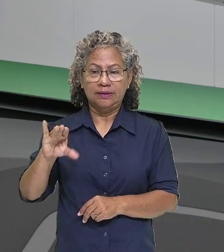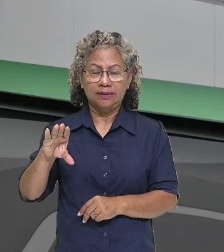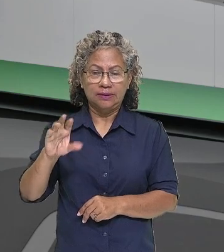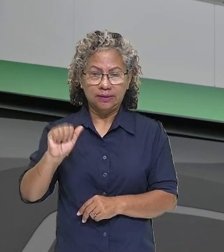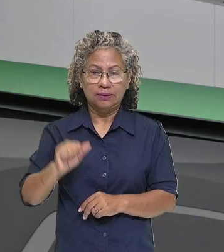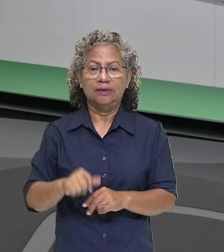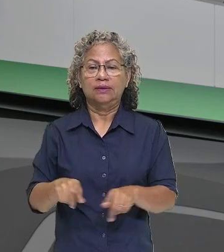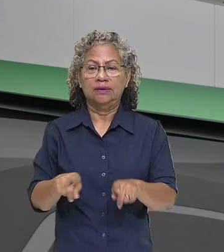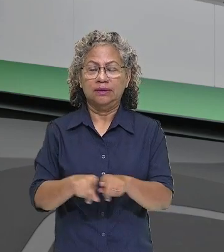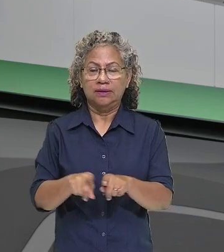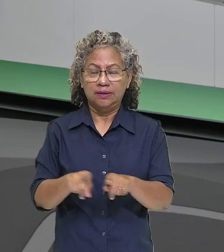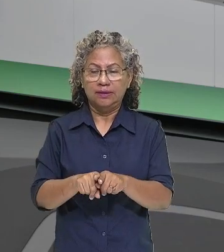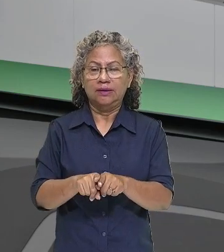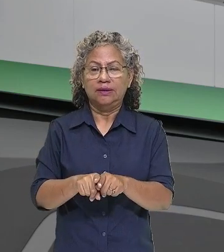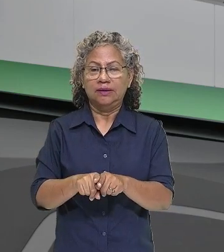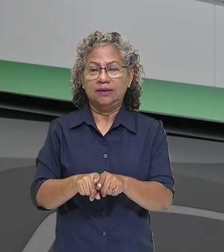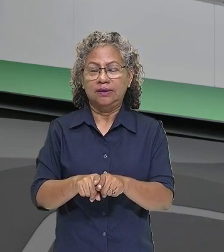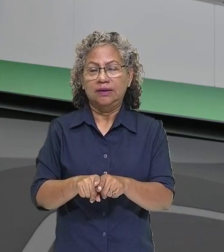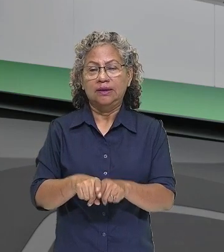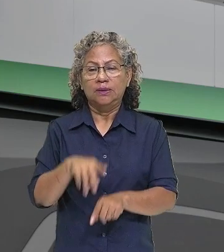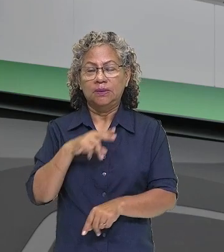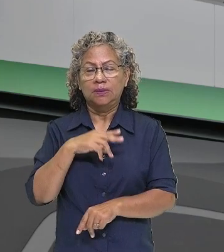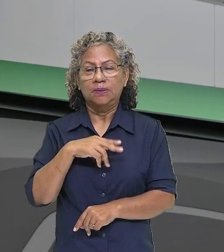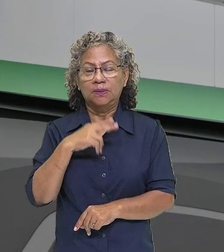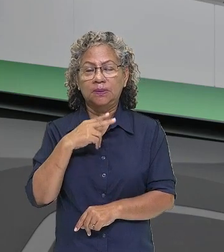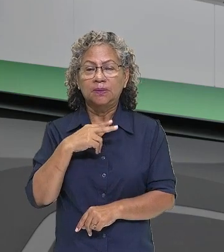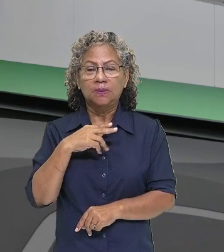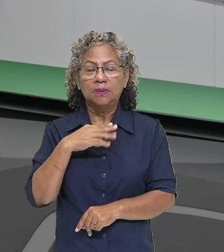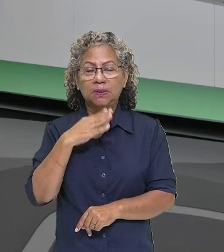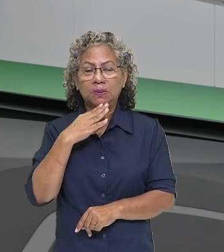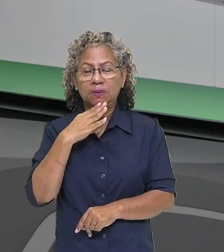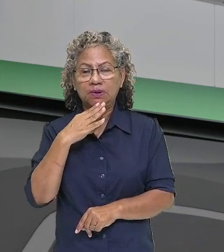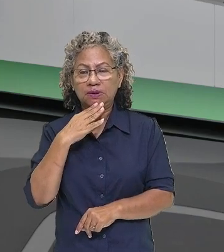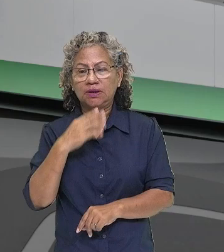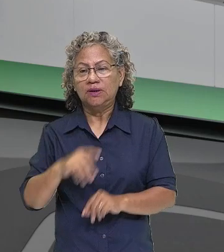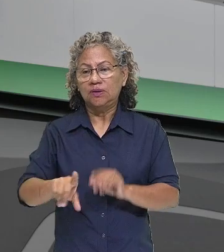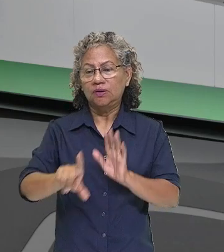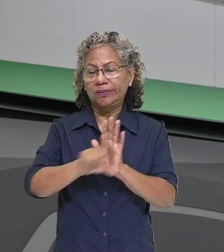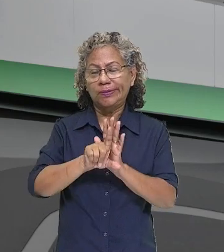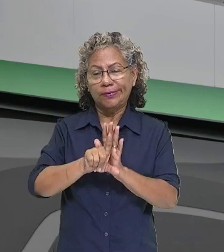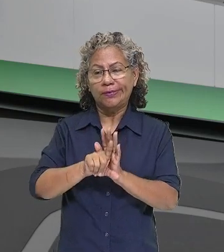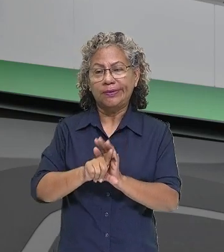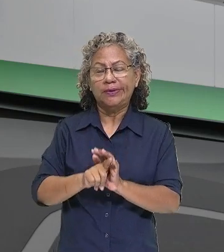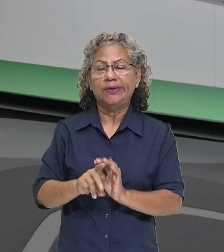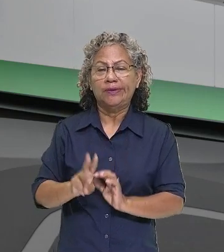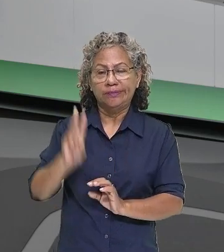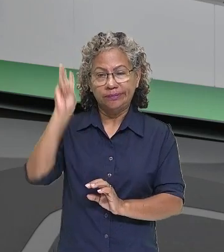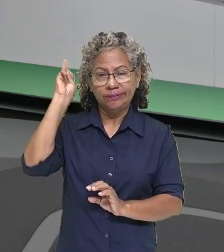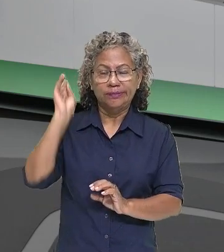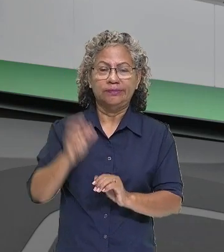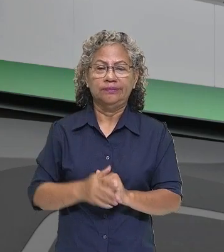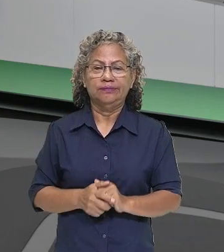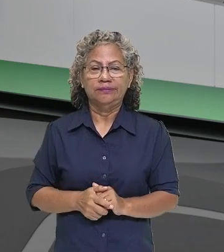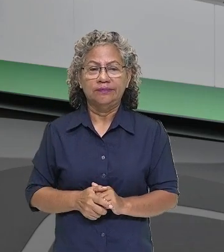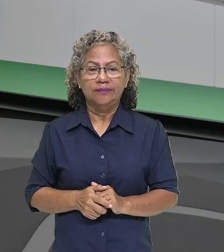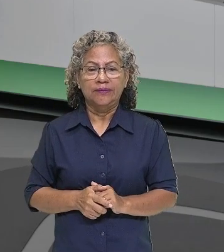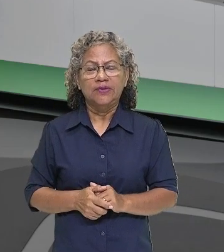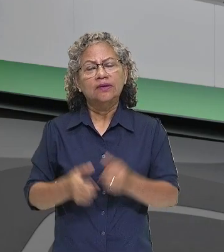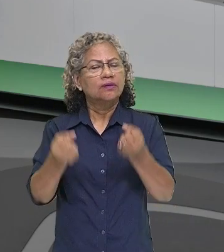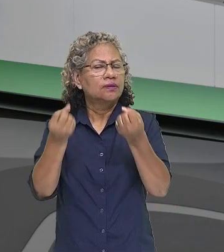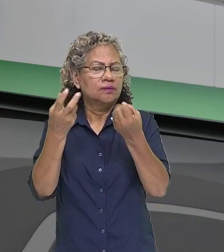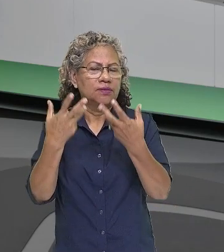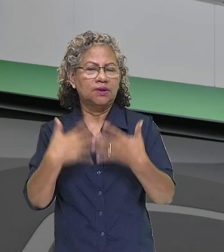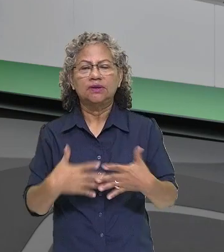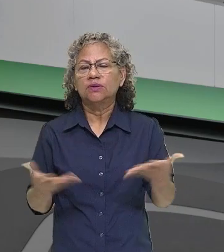mecânica newtoniana. Então, pessoal, isso que envolve essas leis. E essas aplicações que nós